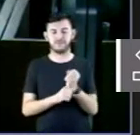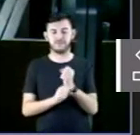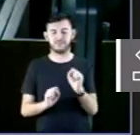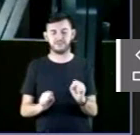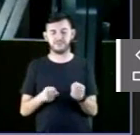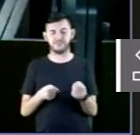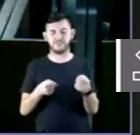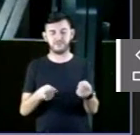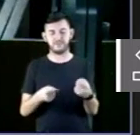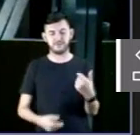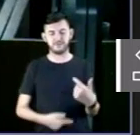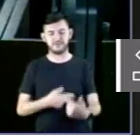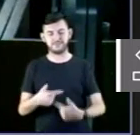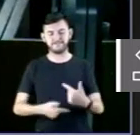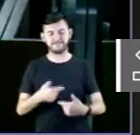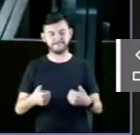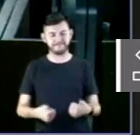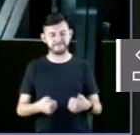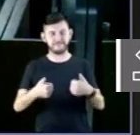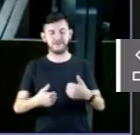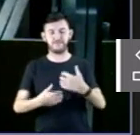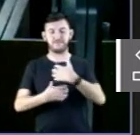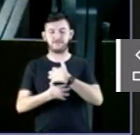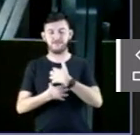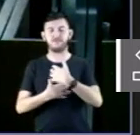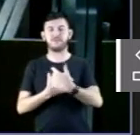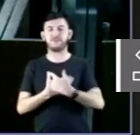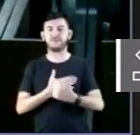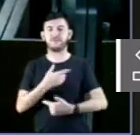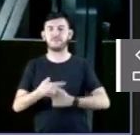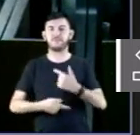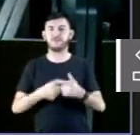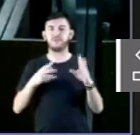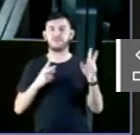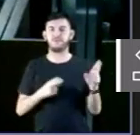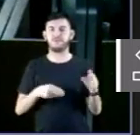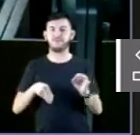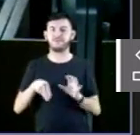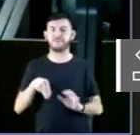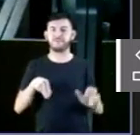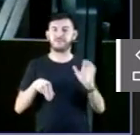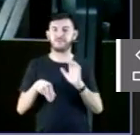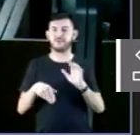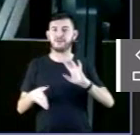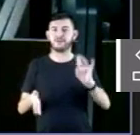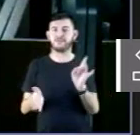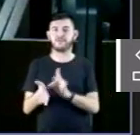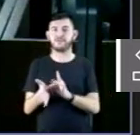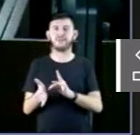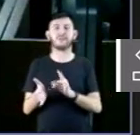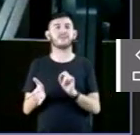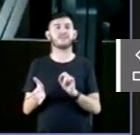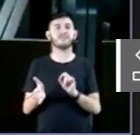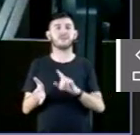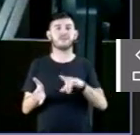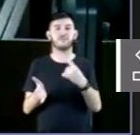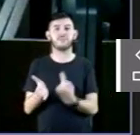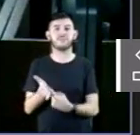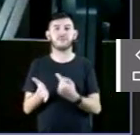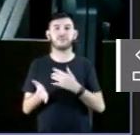cumprir da melhor maneira possível essa porção até agora verdadeira combinação da minha carreira